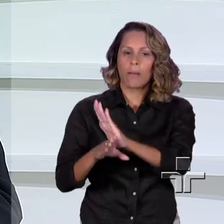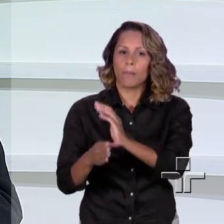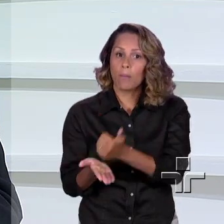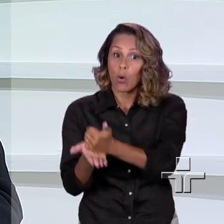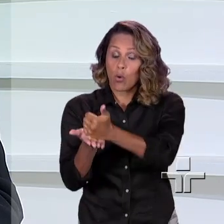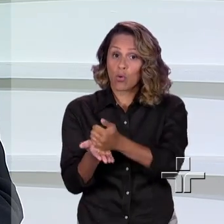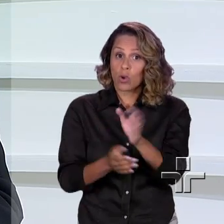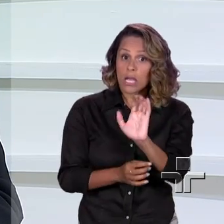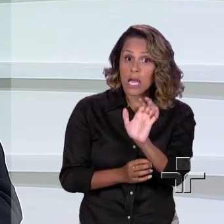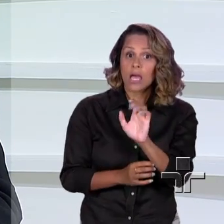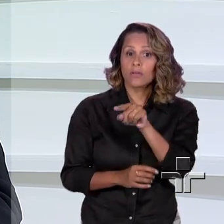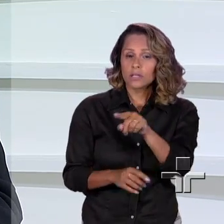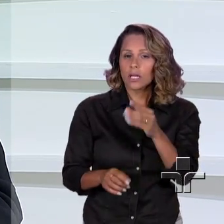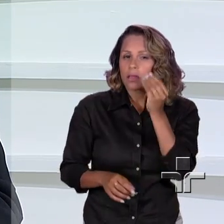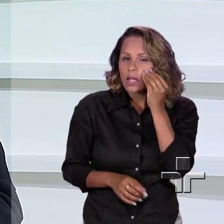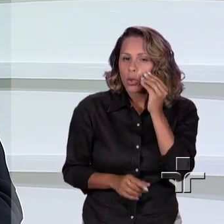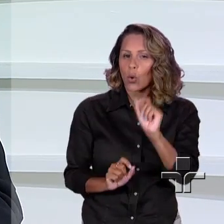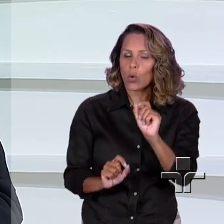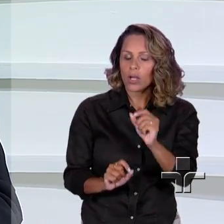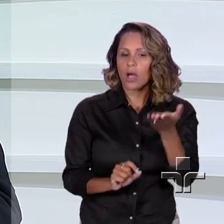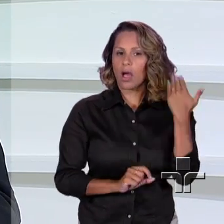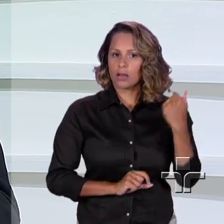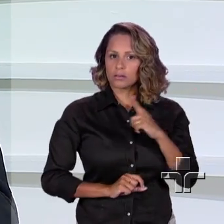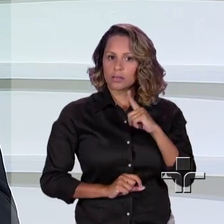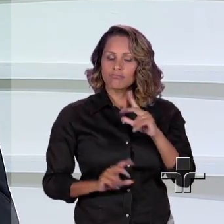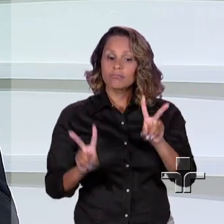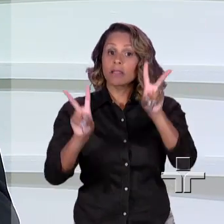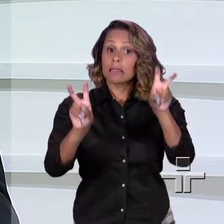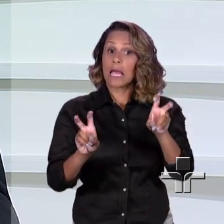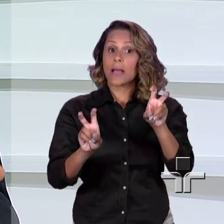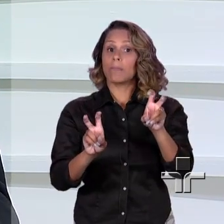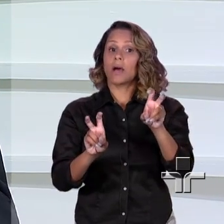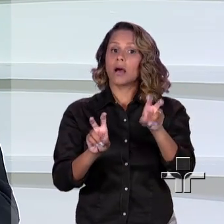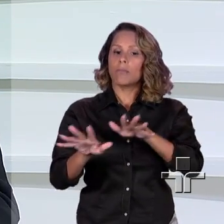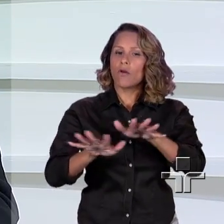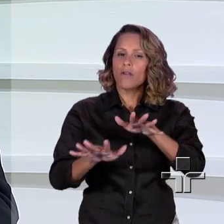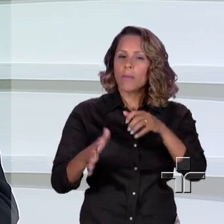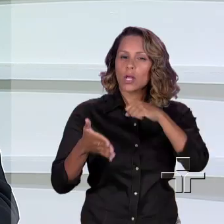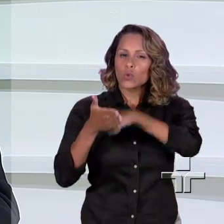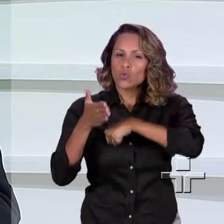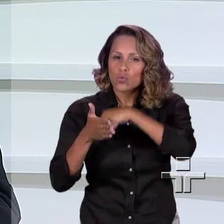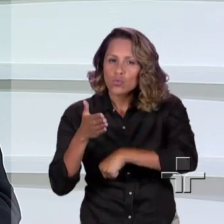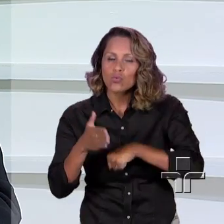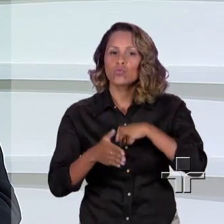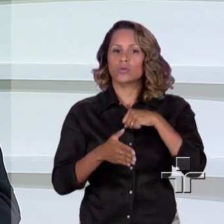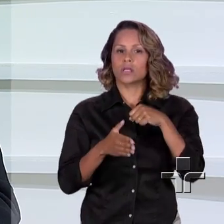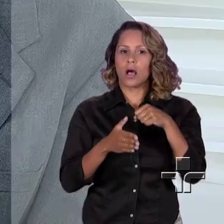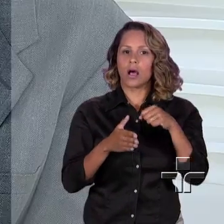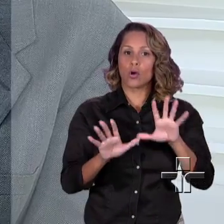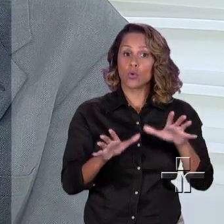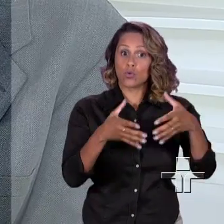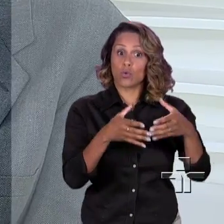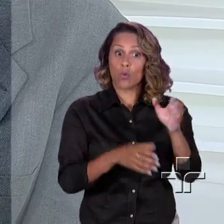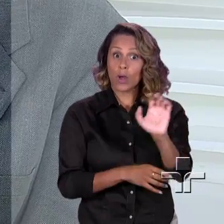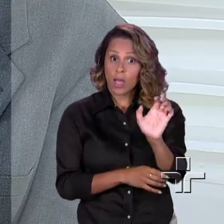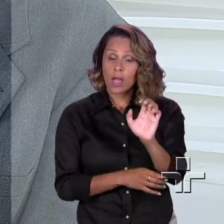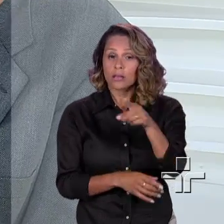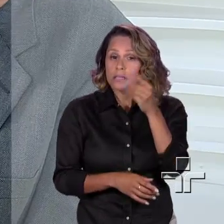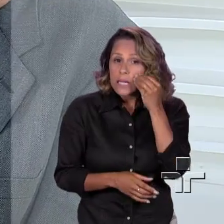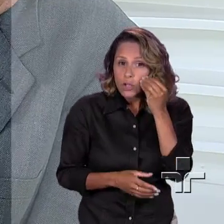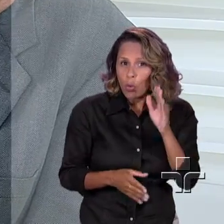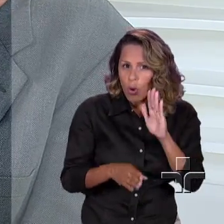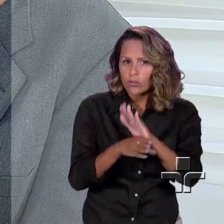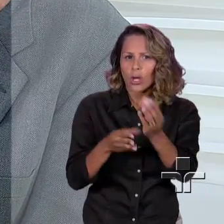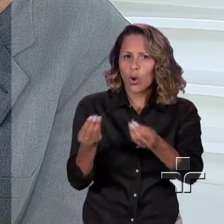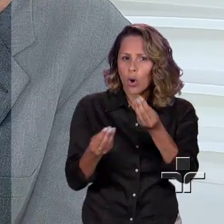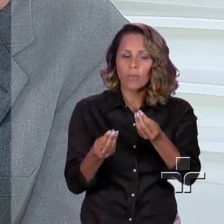brasileira, posicionar o tema, né, do movimento gay. Como é que foi isso para você? Na verdade, eu já era ativista nos Estados